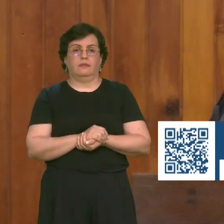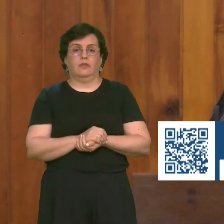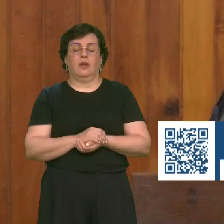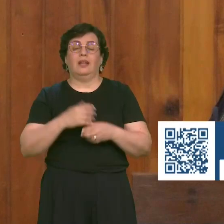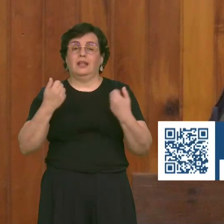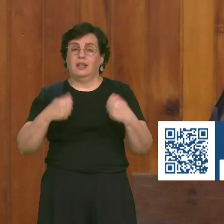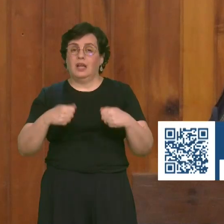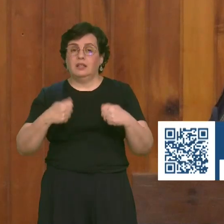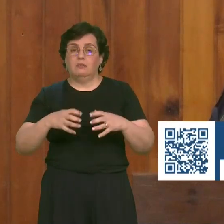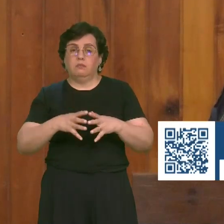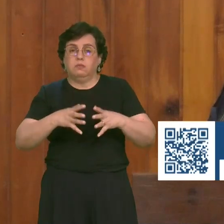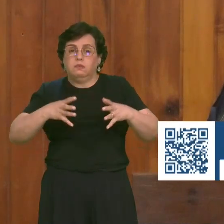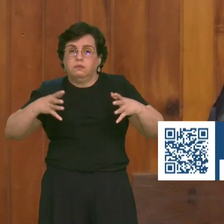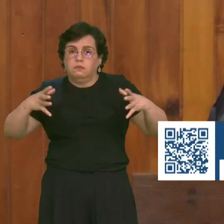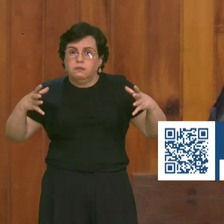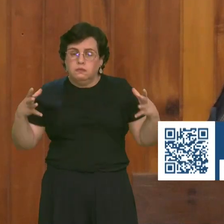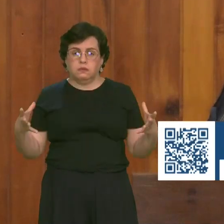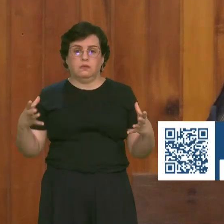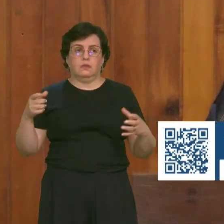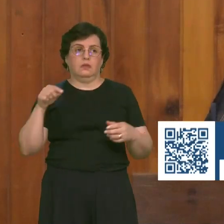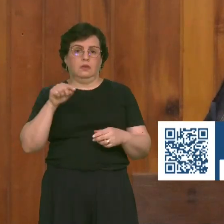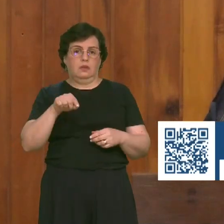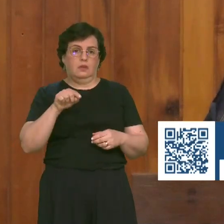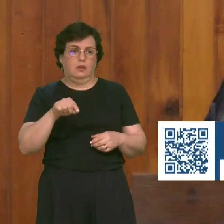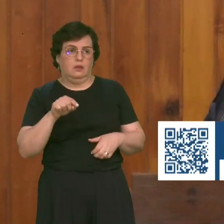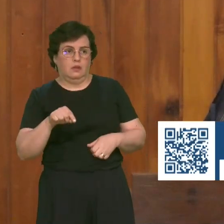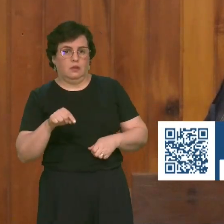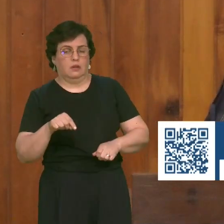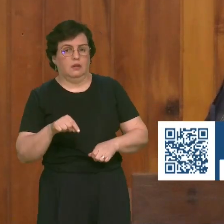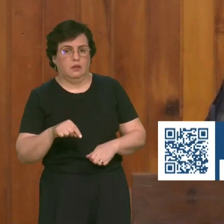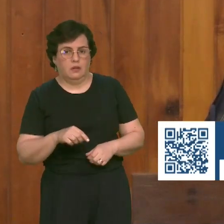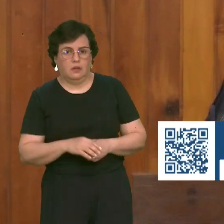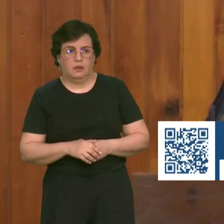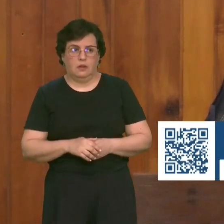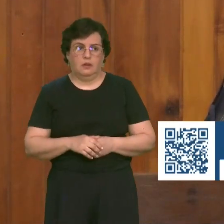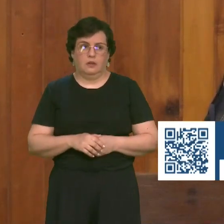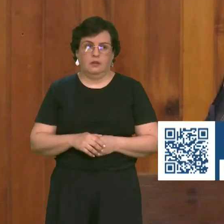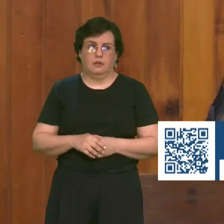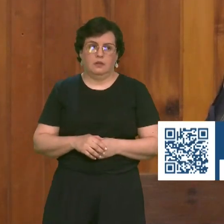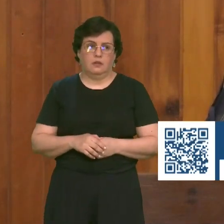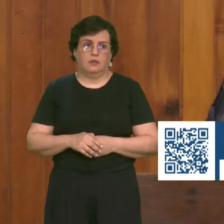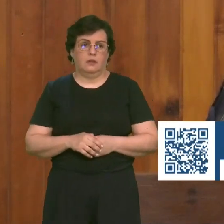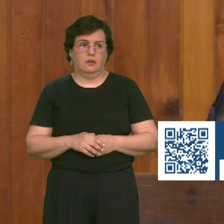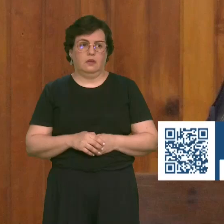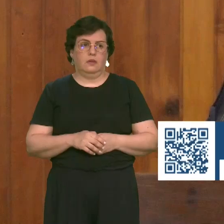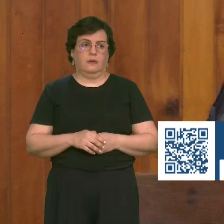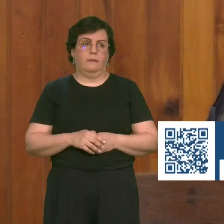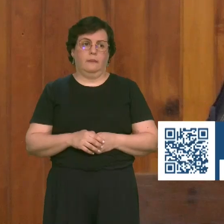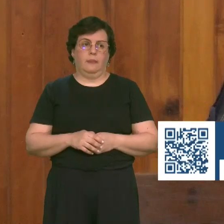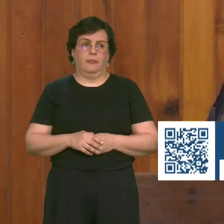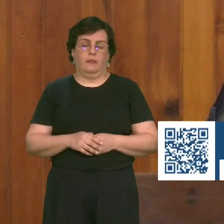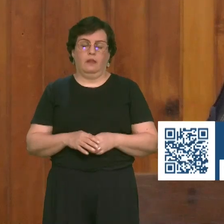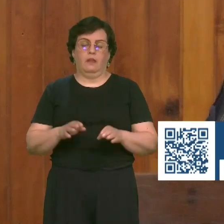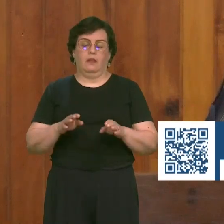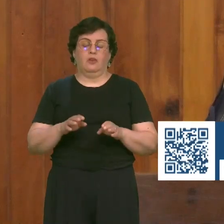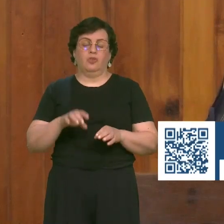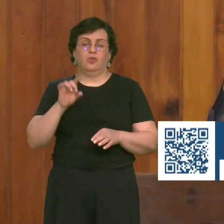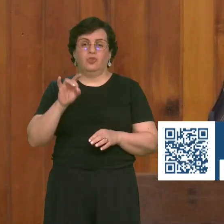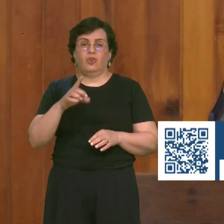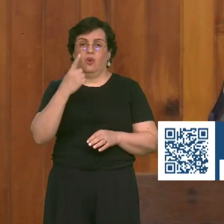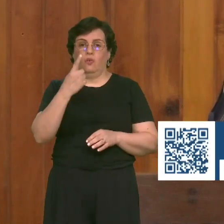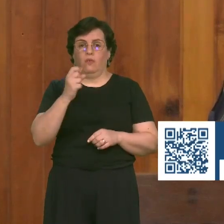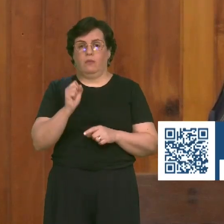está muito grande nesse nessa demanda reprimida haja Vista que tem sido liberada apenas